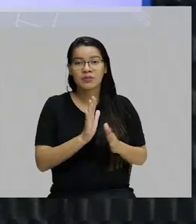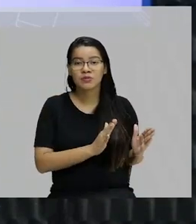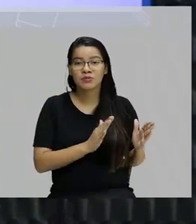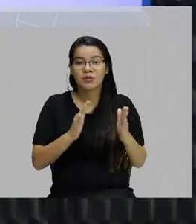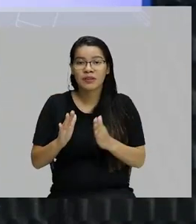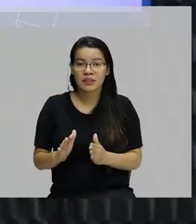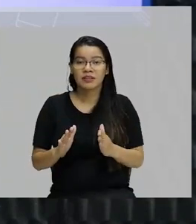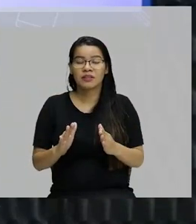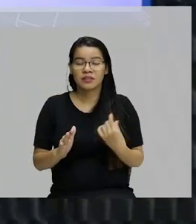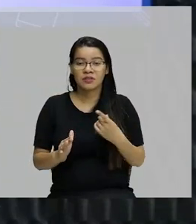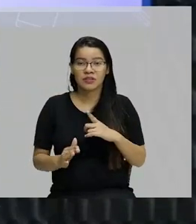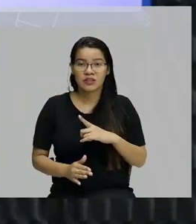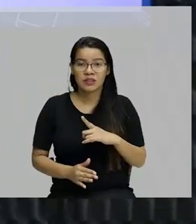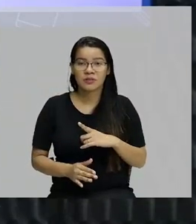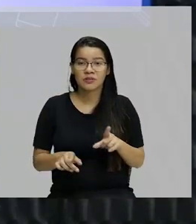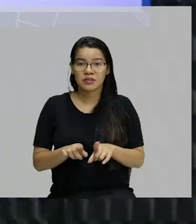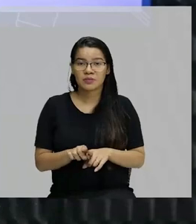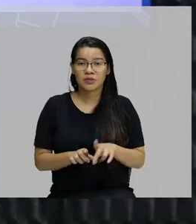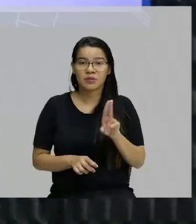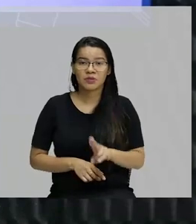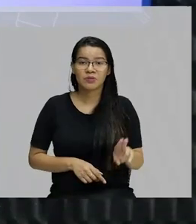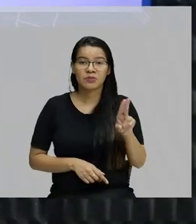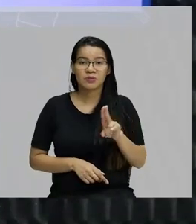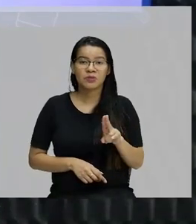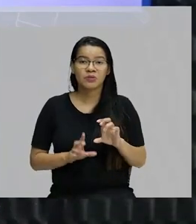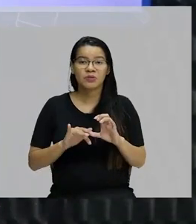períodos a gente tenha o uso da conjunção